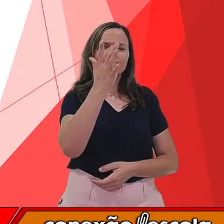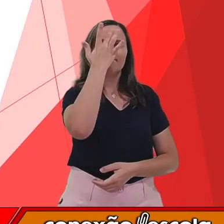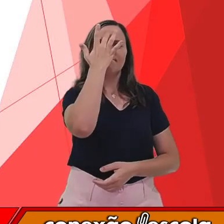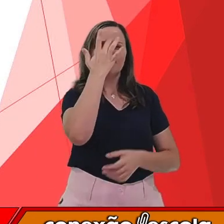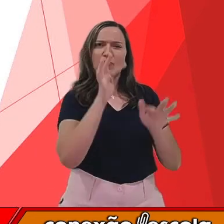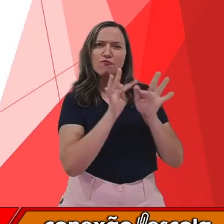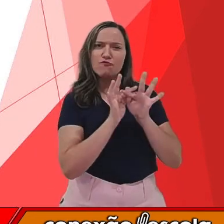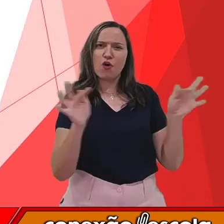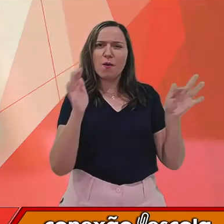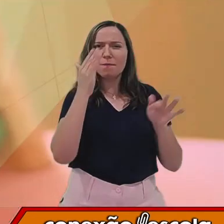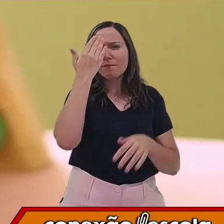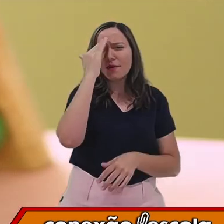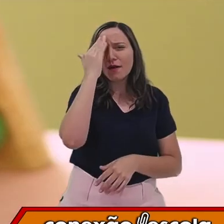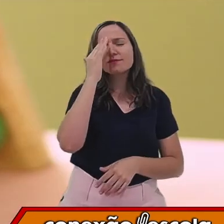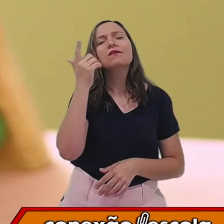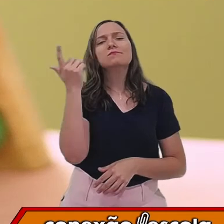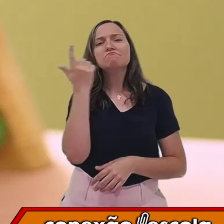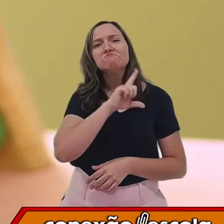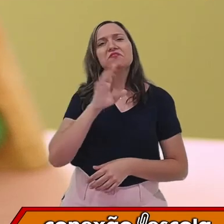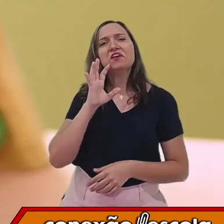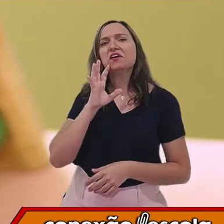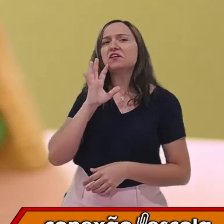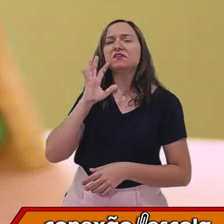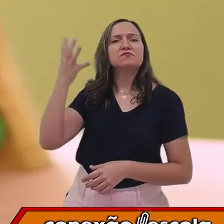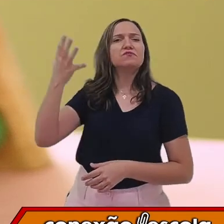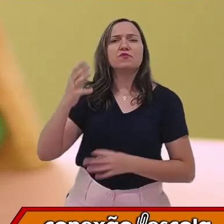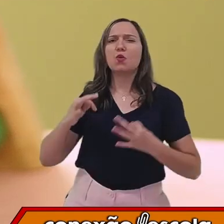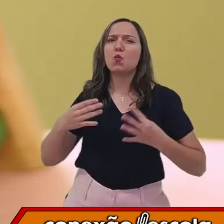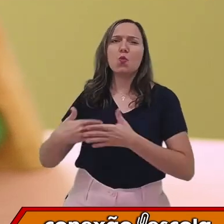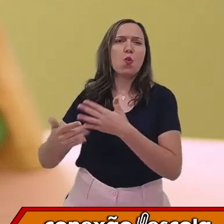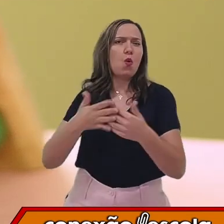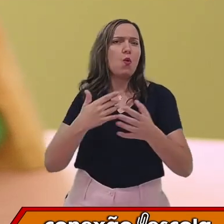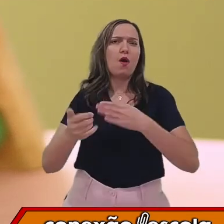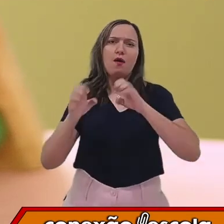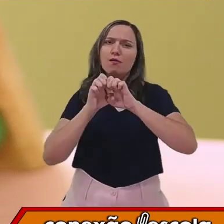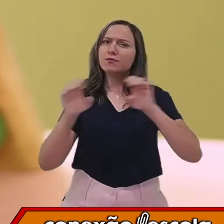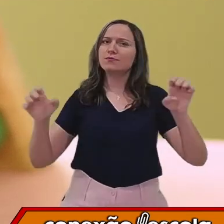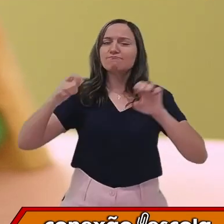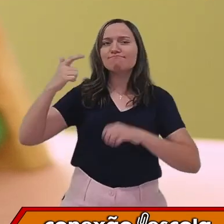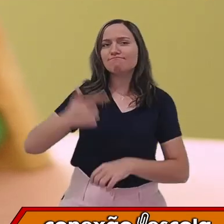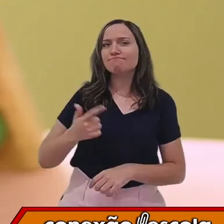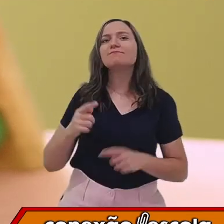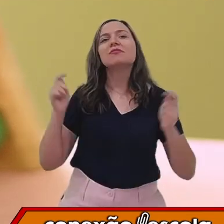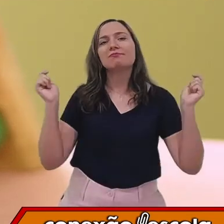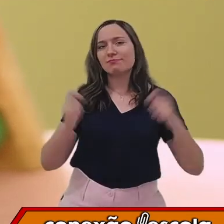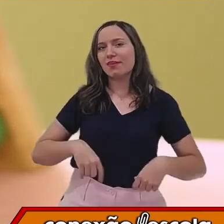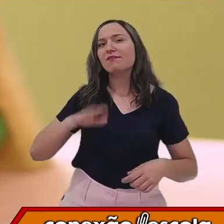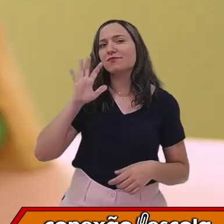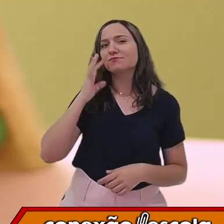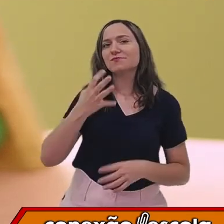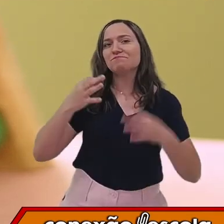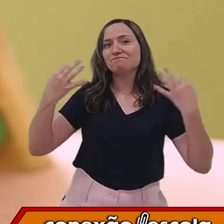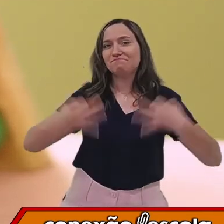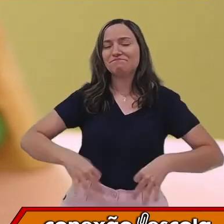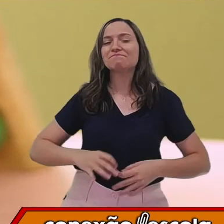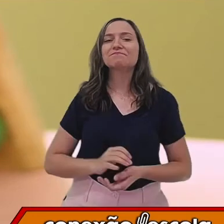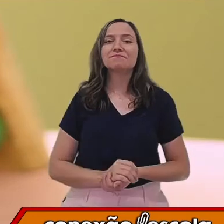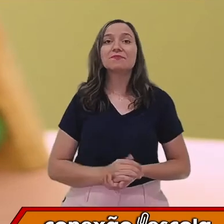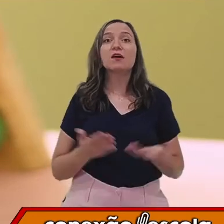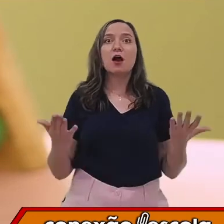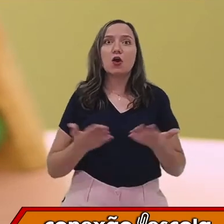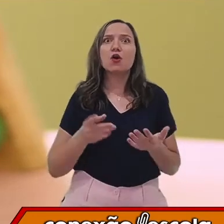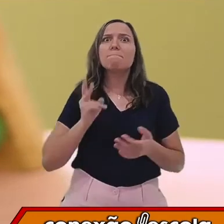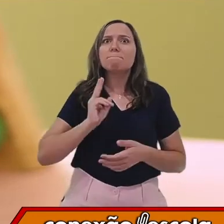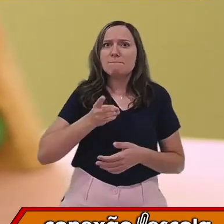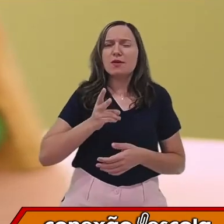fórmula de Bhaskara fica muito tranquilo também qualquer resolução de equação do segundo grau nós vamos tomar a mesma equação